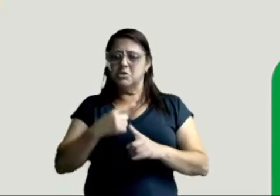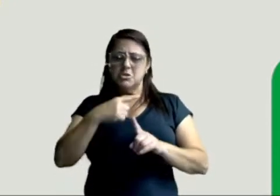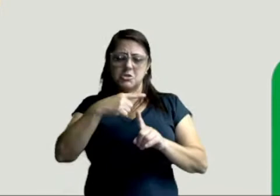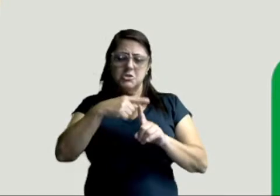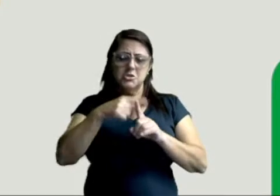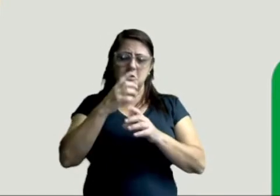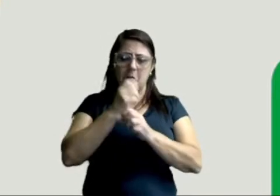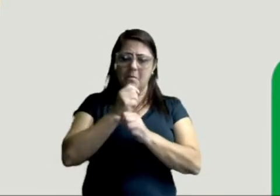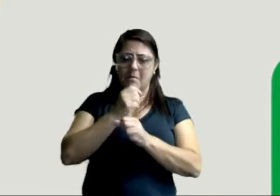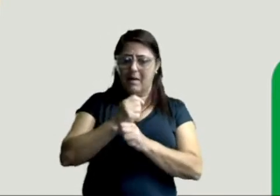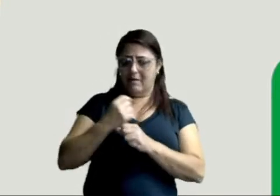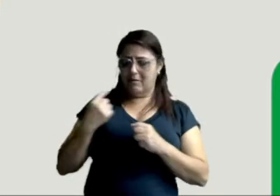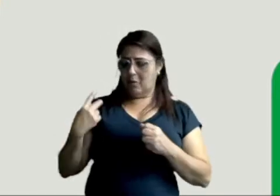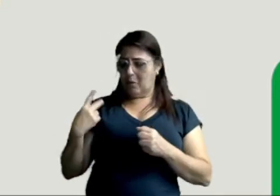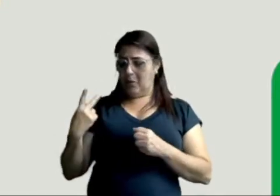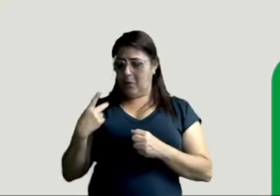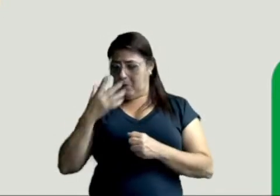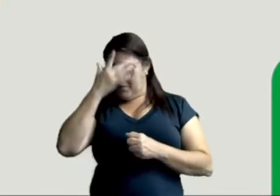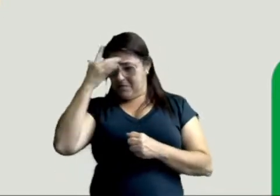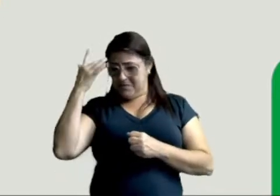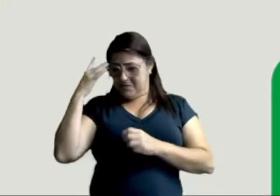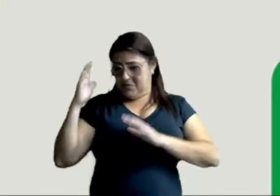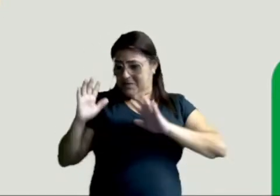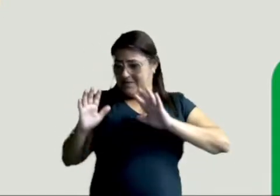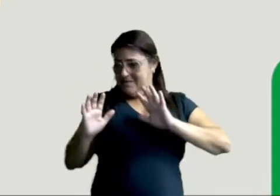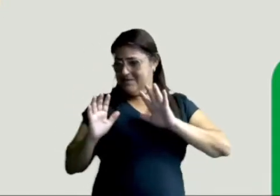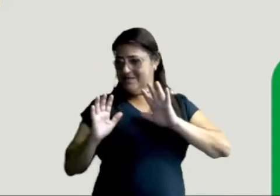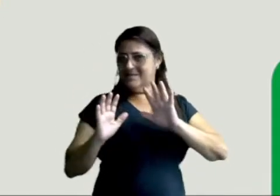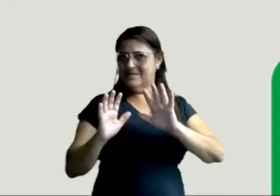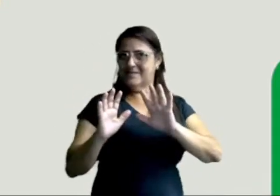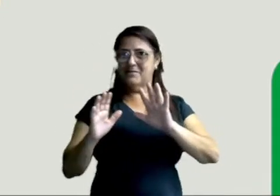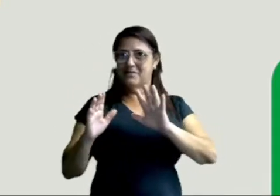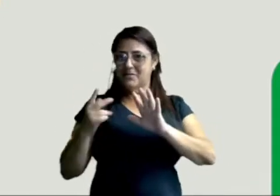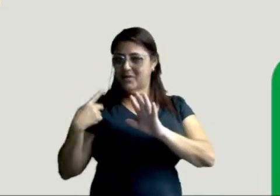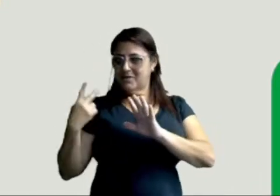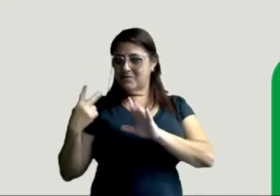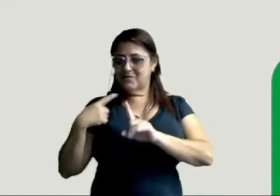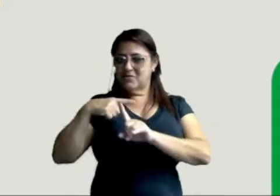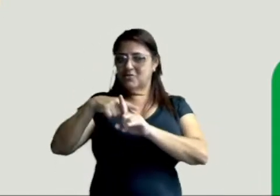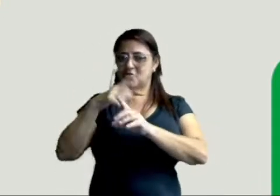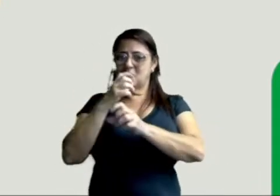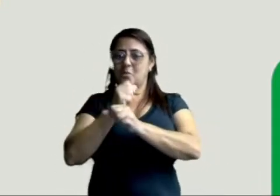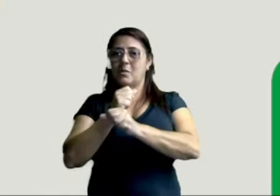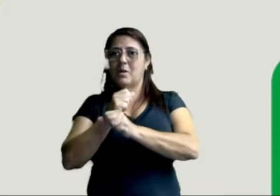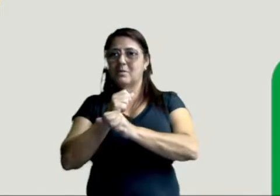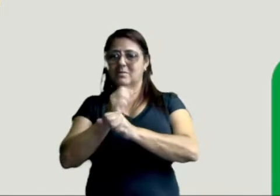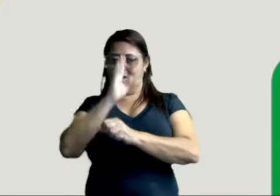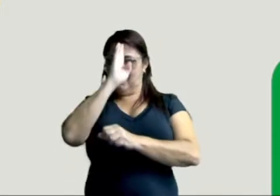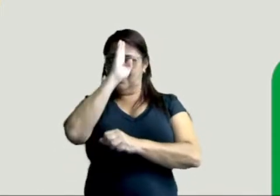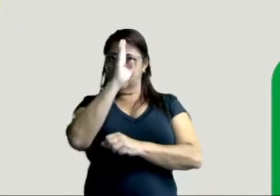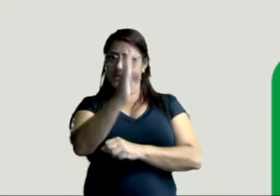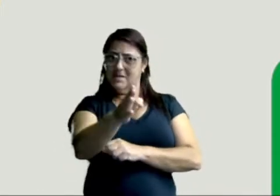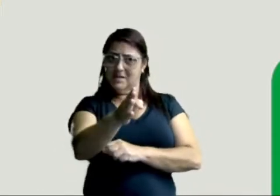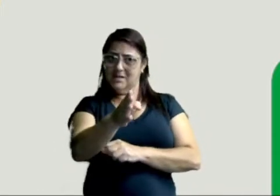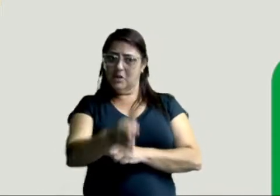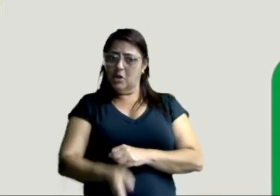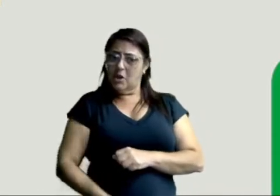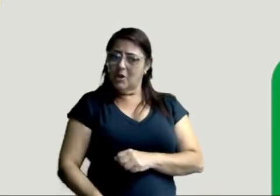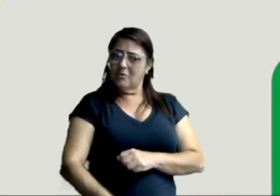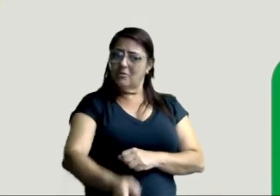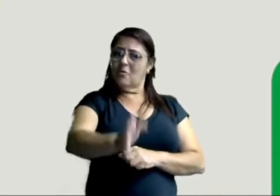somarem. Tá bom? Por quê, professor? Porque está indo no mesmo sentido, na mesma direção e tem o mesmo